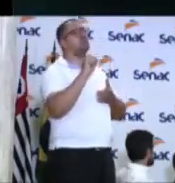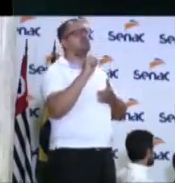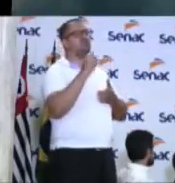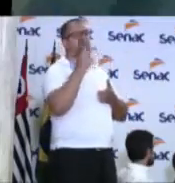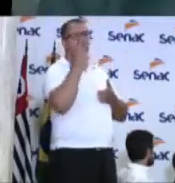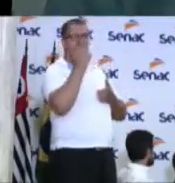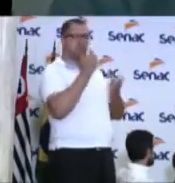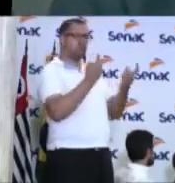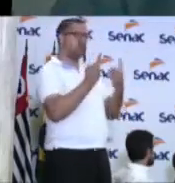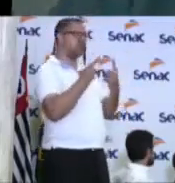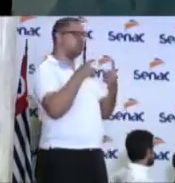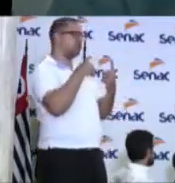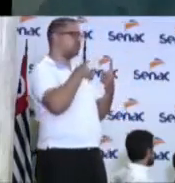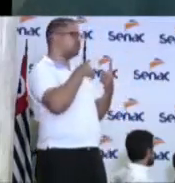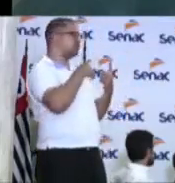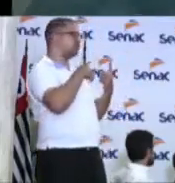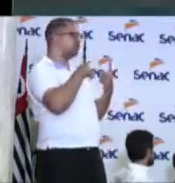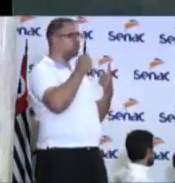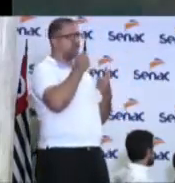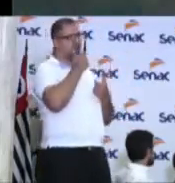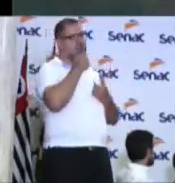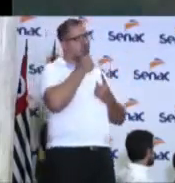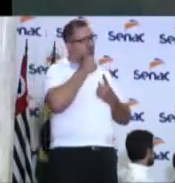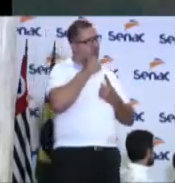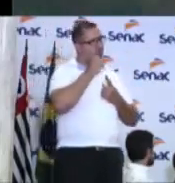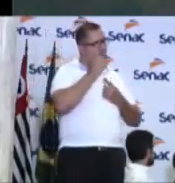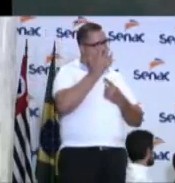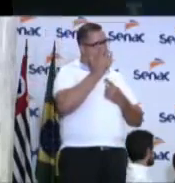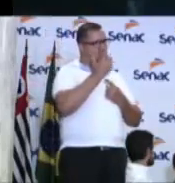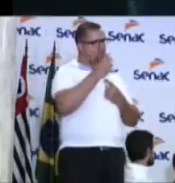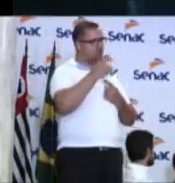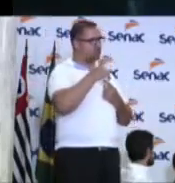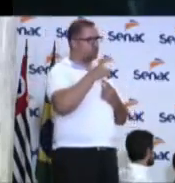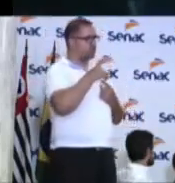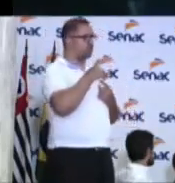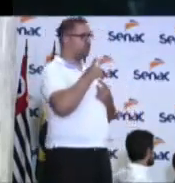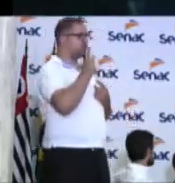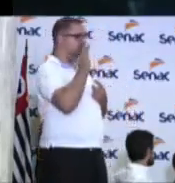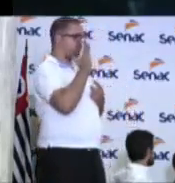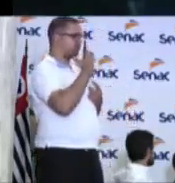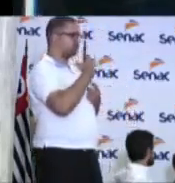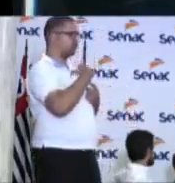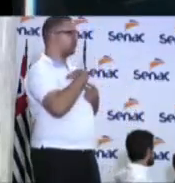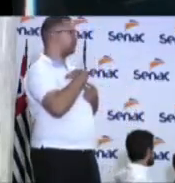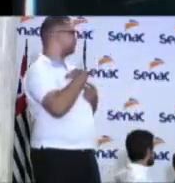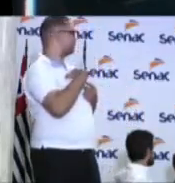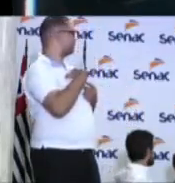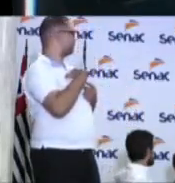Vem cá, tinha alguma gatinha nesse teste? Espero que tinha.